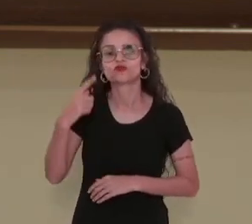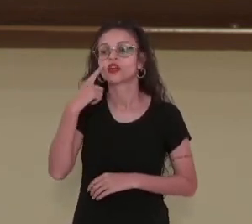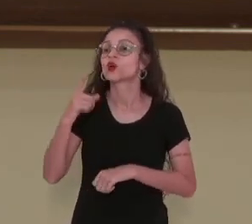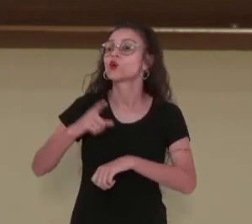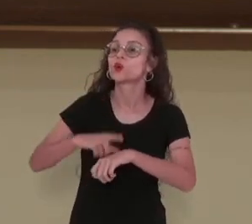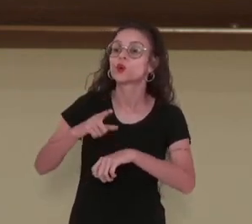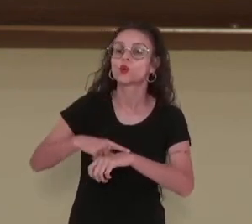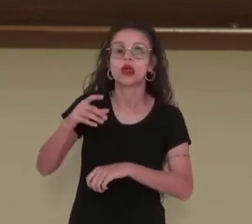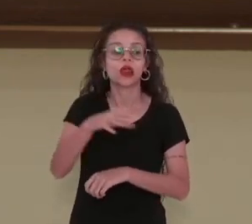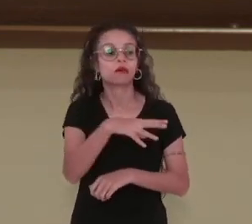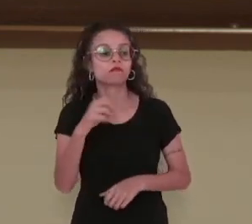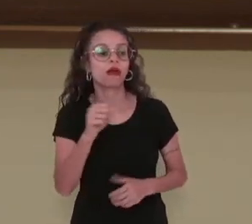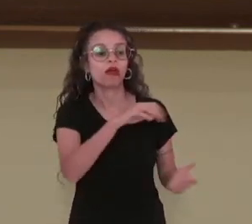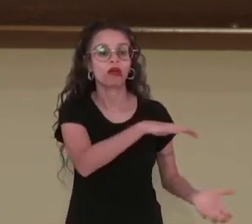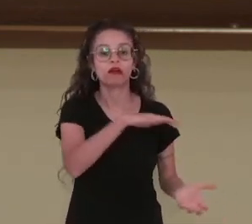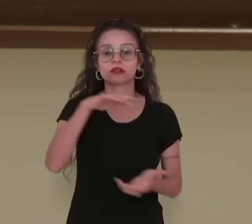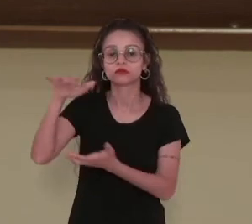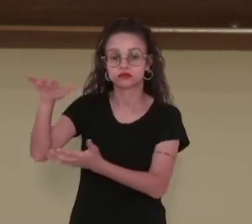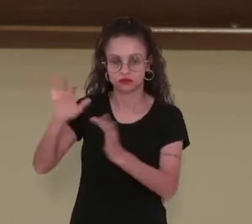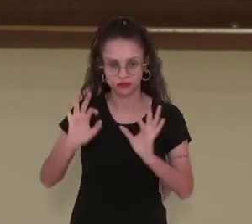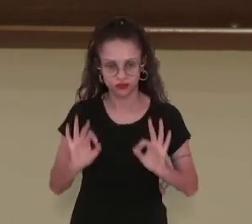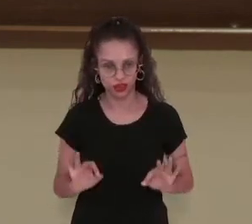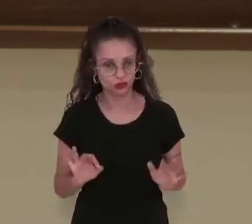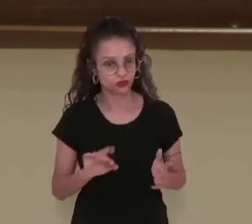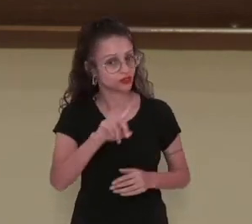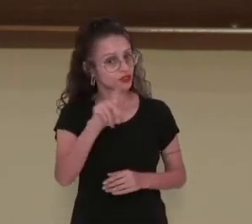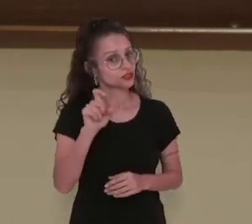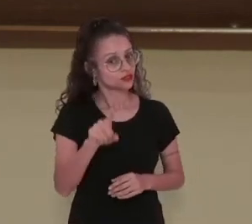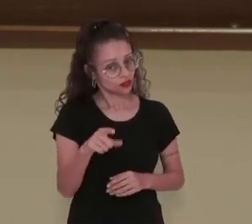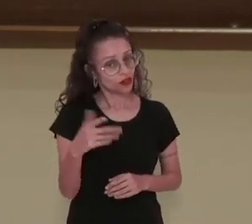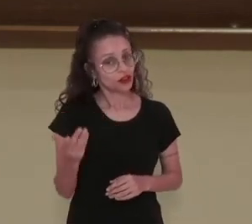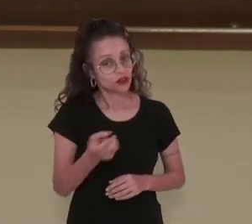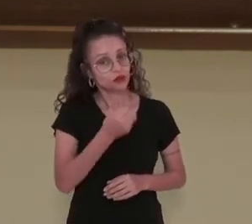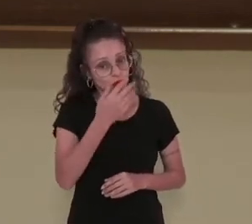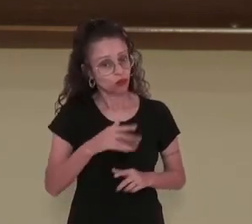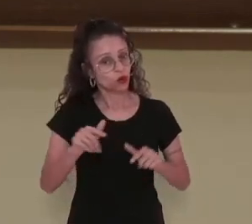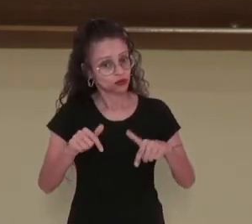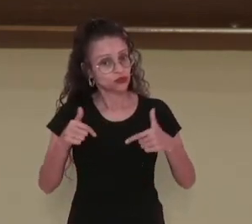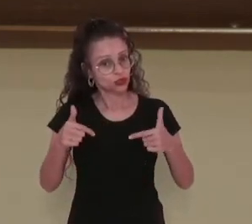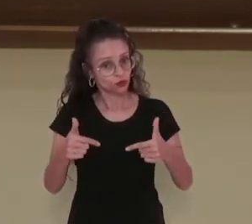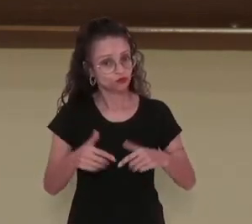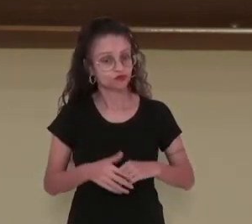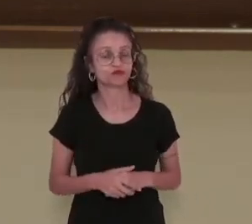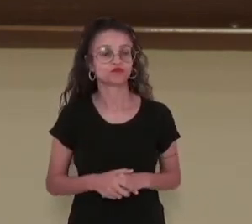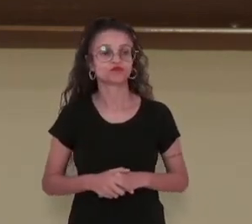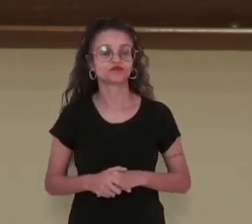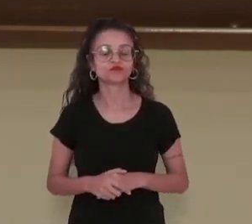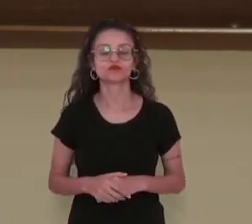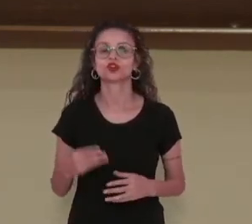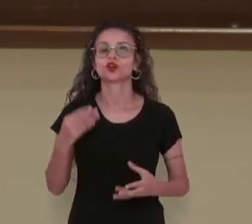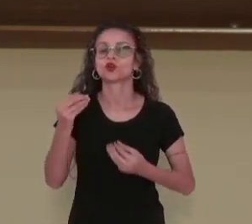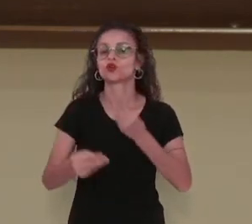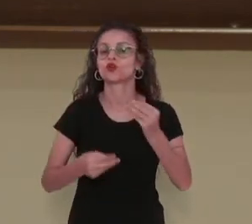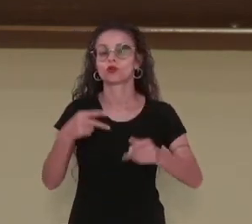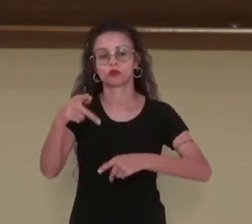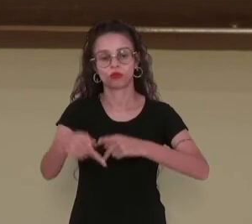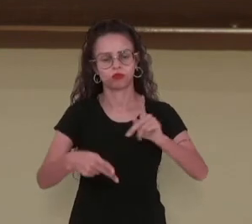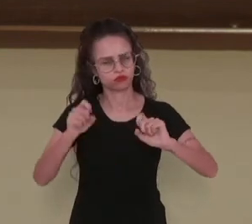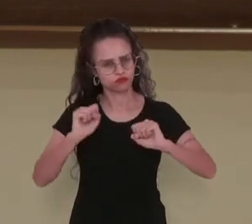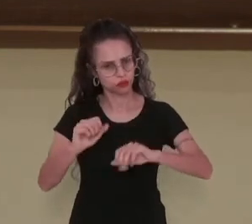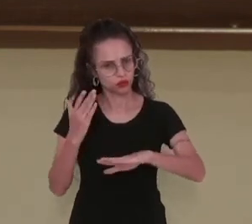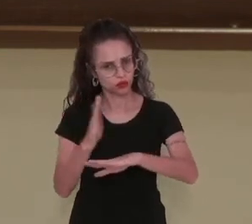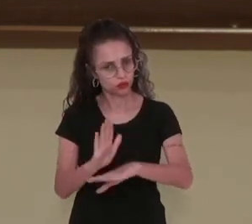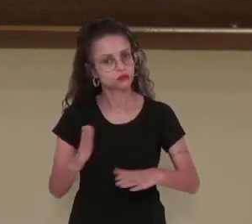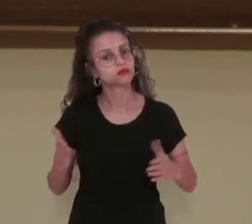pegar aquele descarte correto? Será que essa não seria uma boa ação? Como a população pode colaborar?